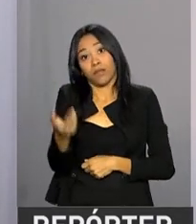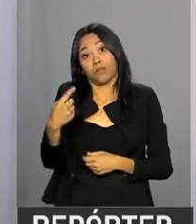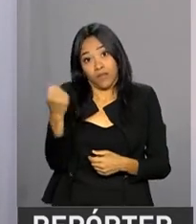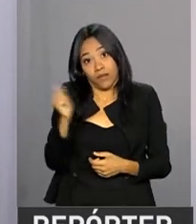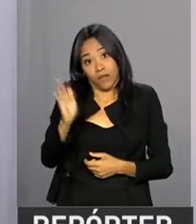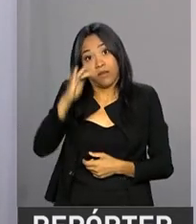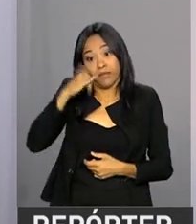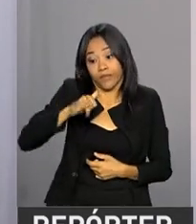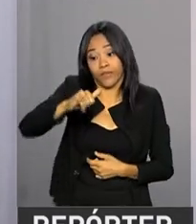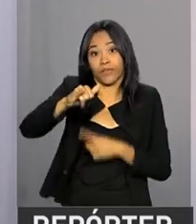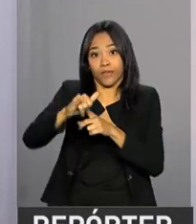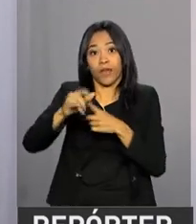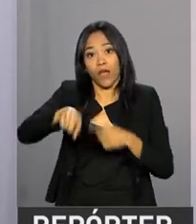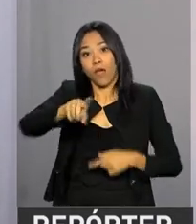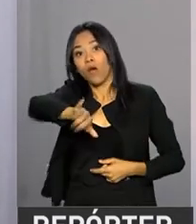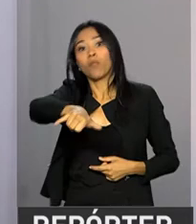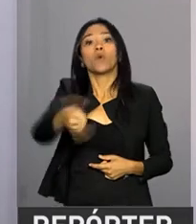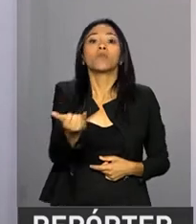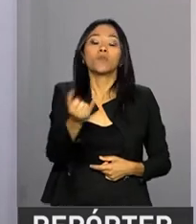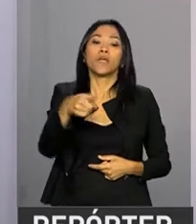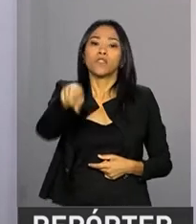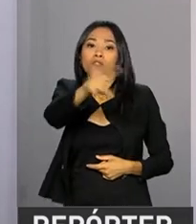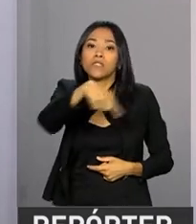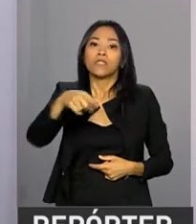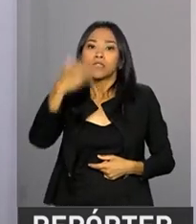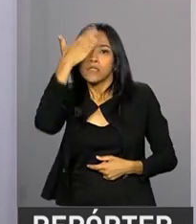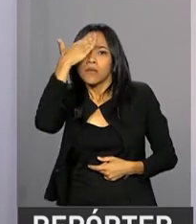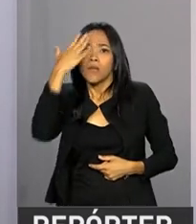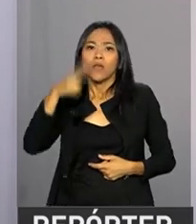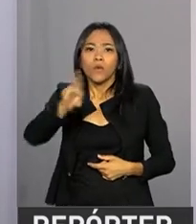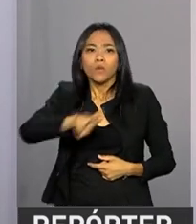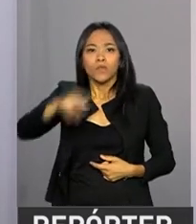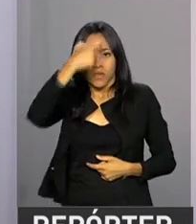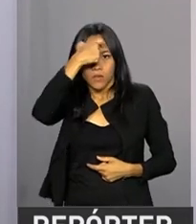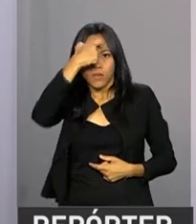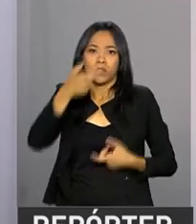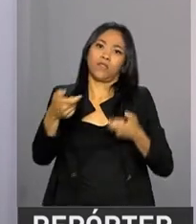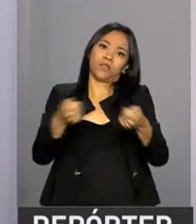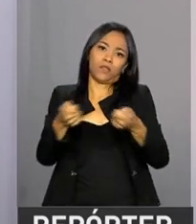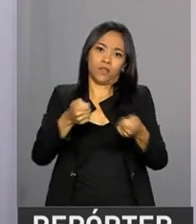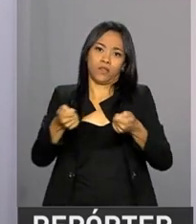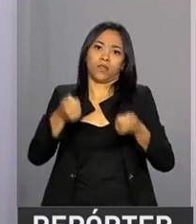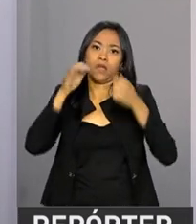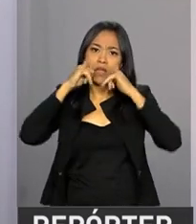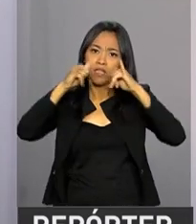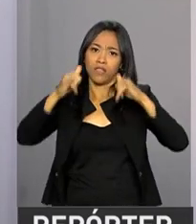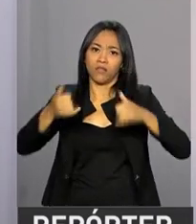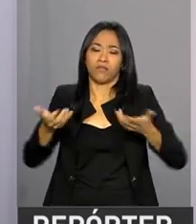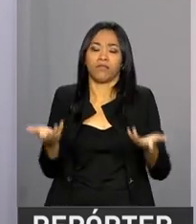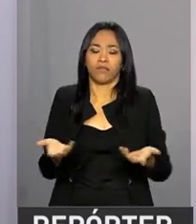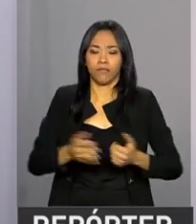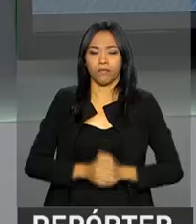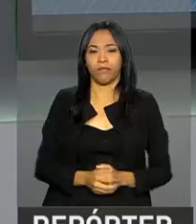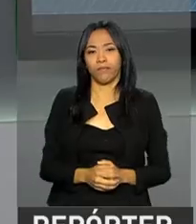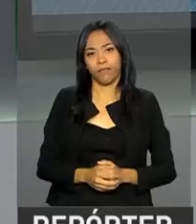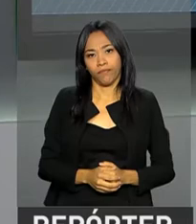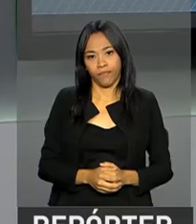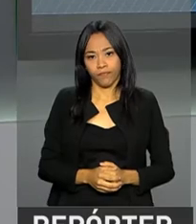cara aí a oportunidade de conseguir reagir e consumir de maneira consciente não desperdiçam energia elétrica